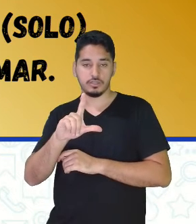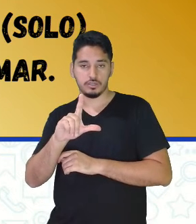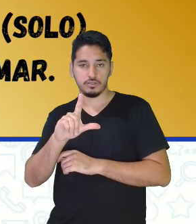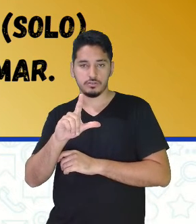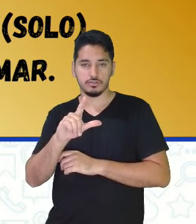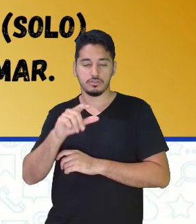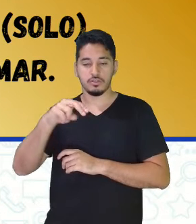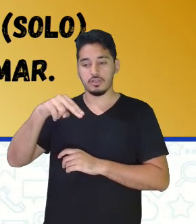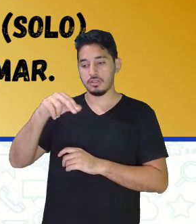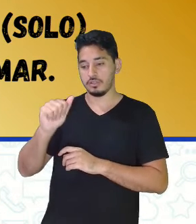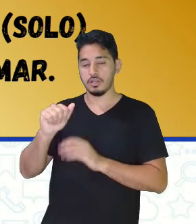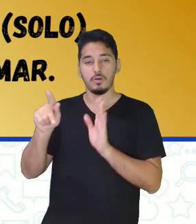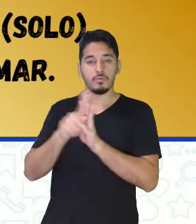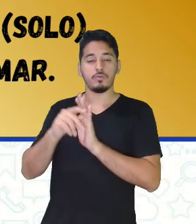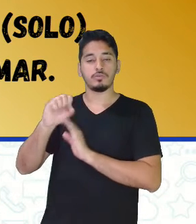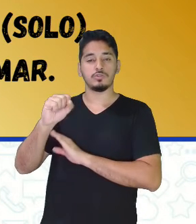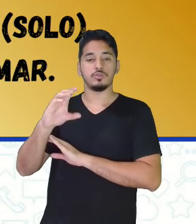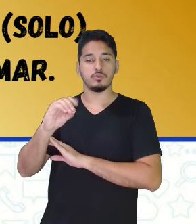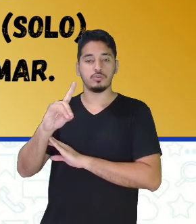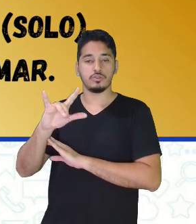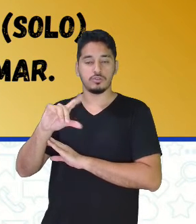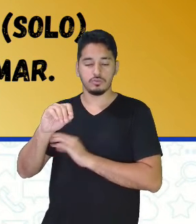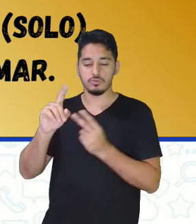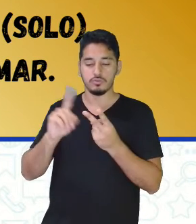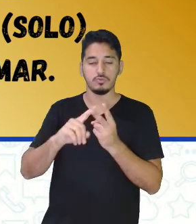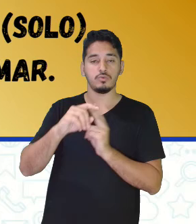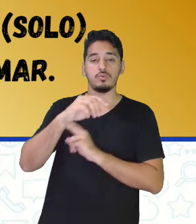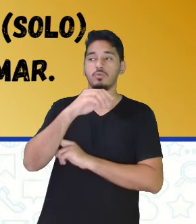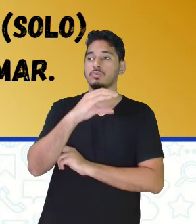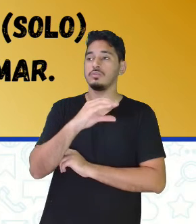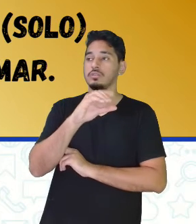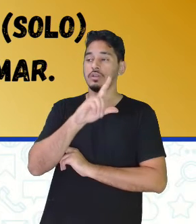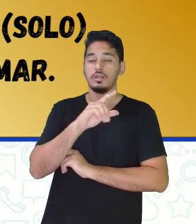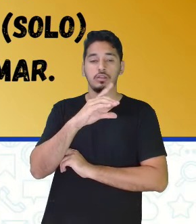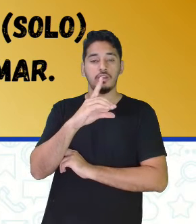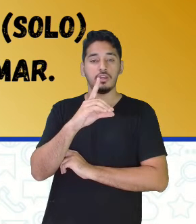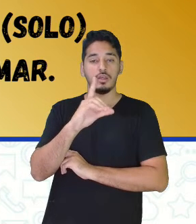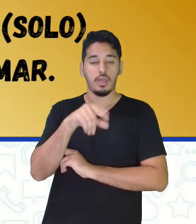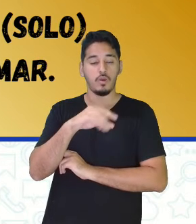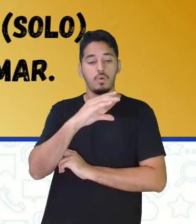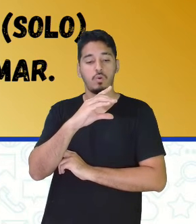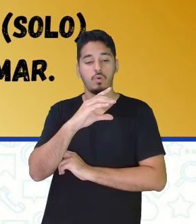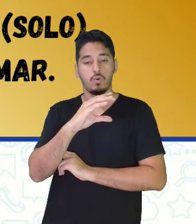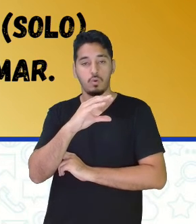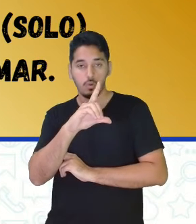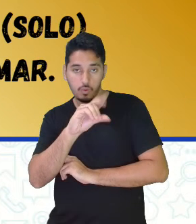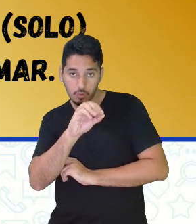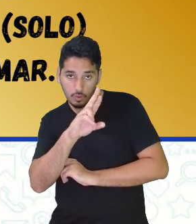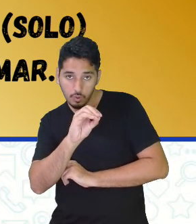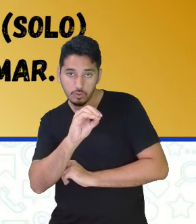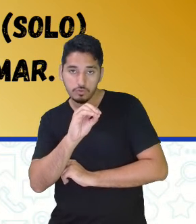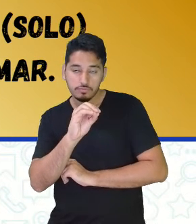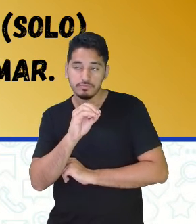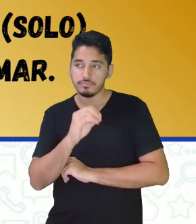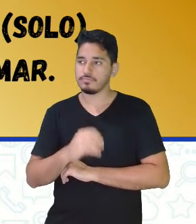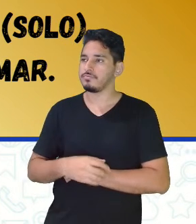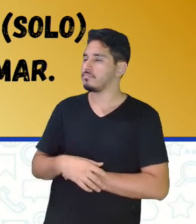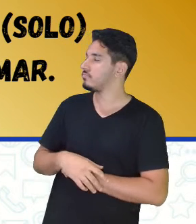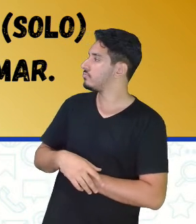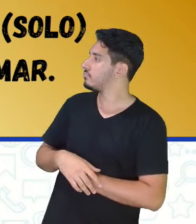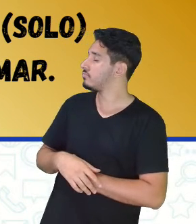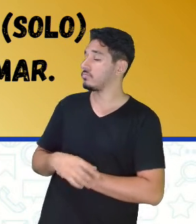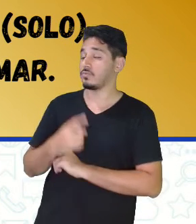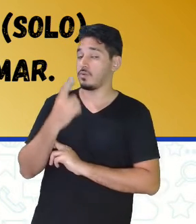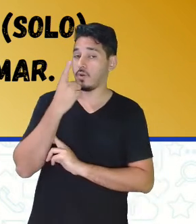o Na, o sódio, o Cl, o cloro. E aqui tem mais alguma informação, gente. Obter